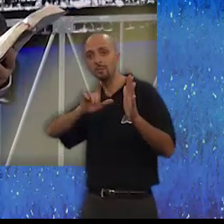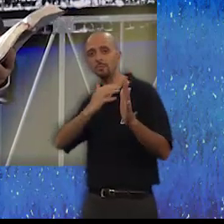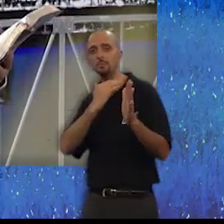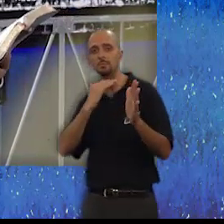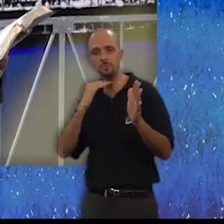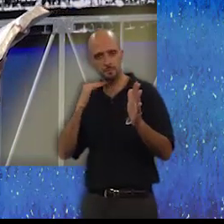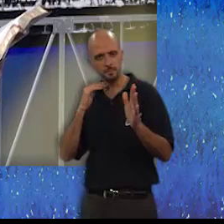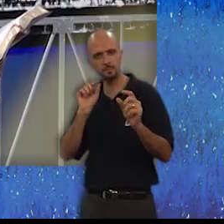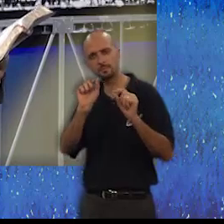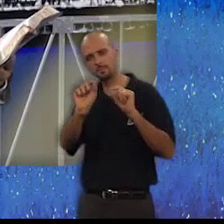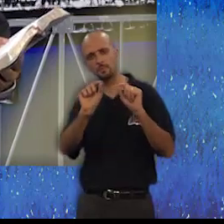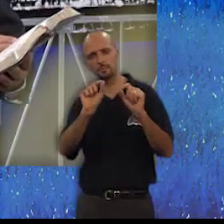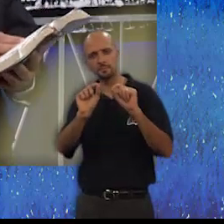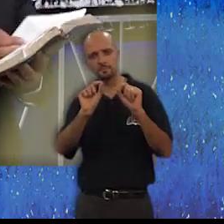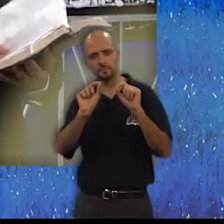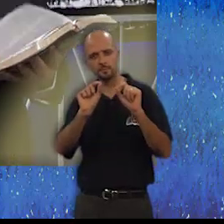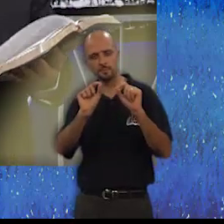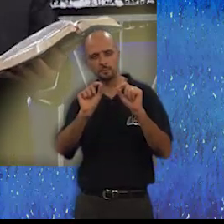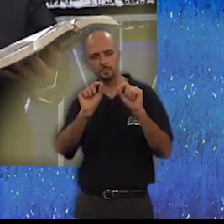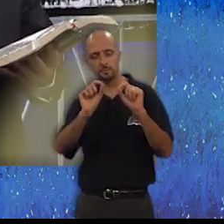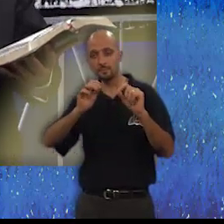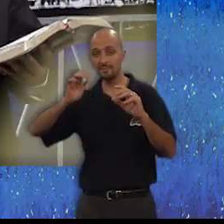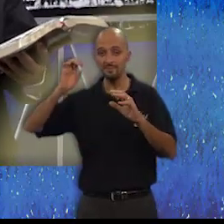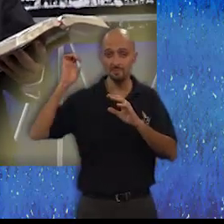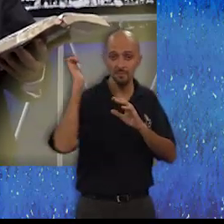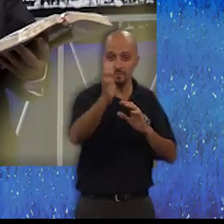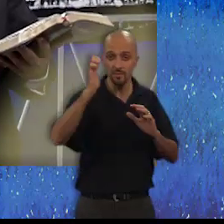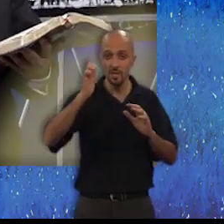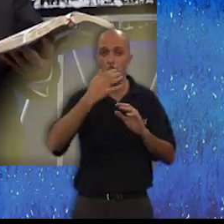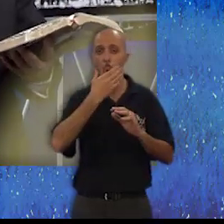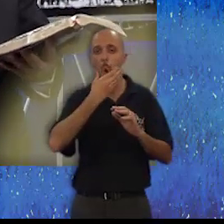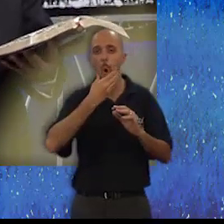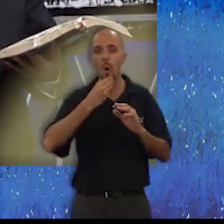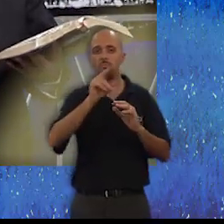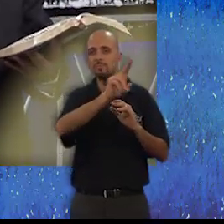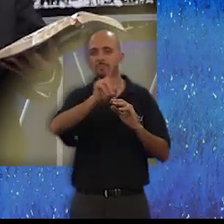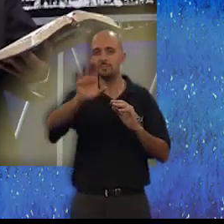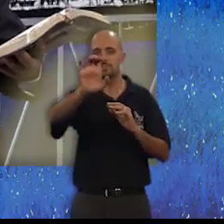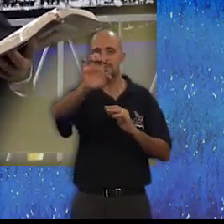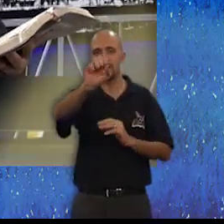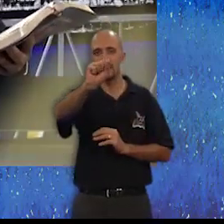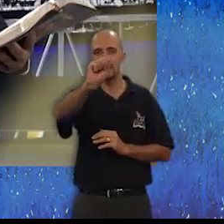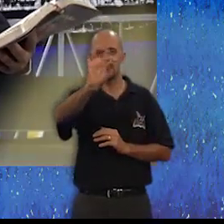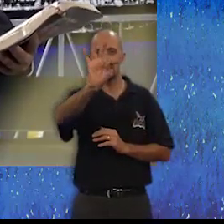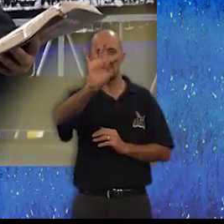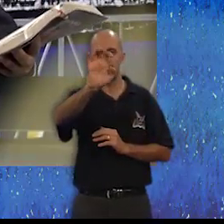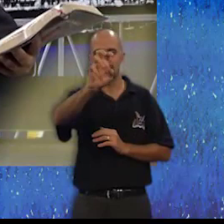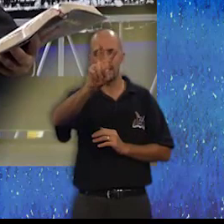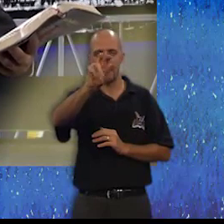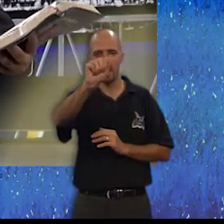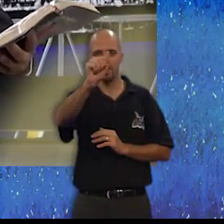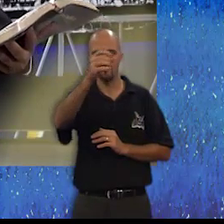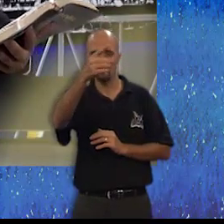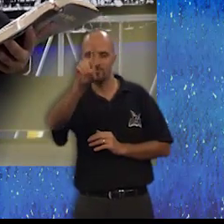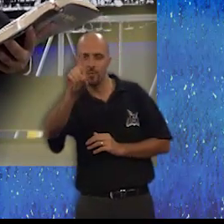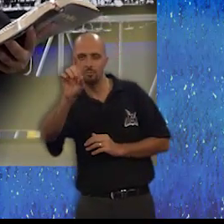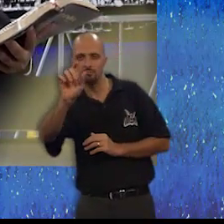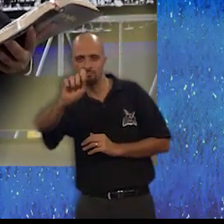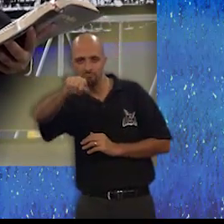nessa história que Estevão faz uma oração. Veja o que diz Atos 7,